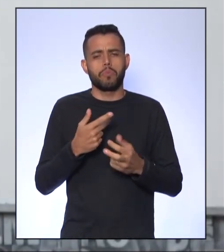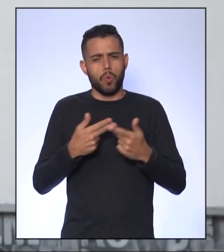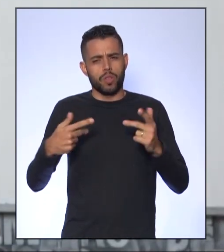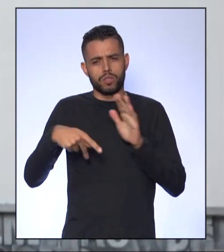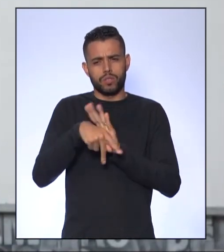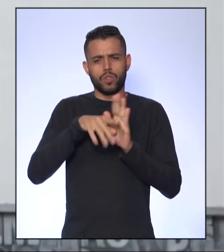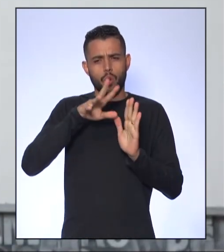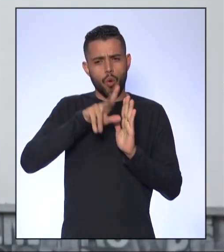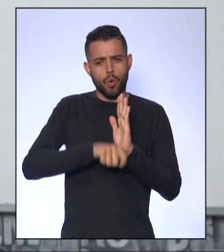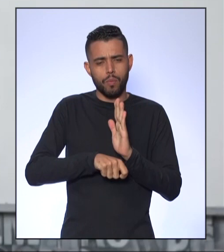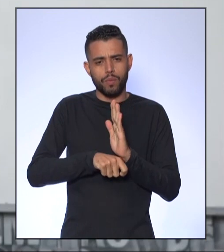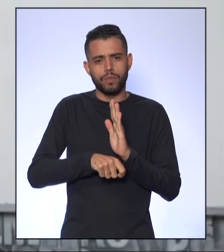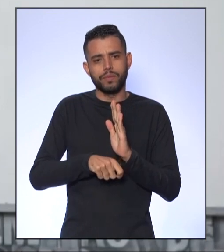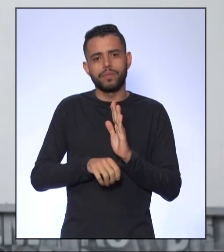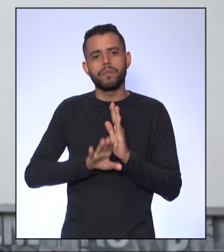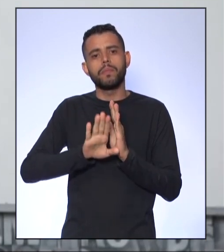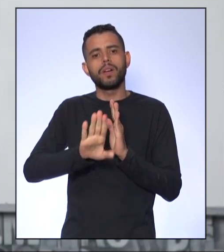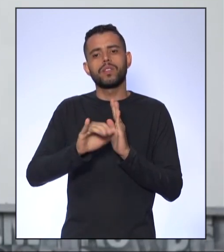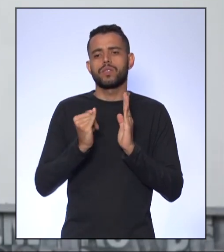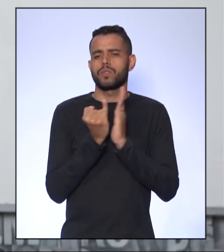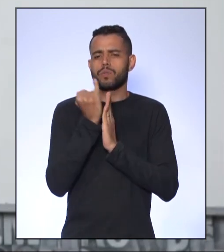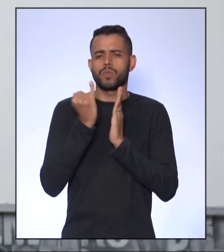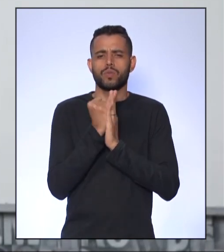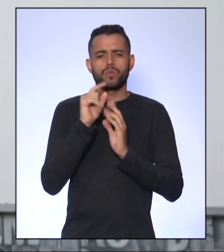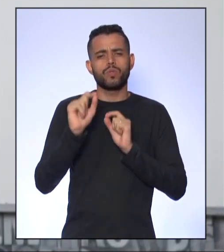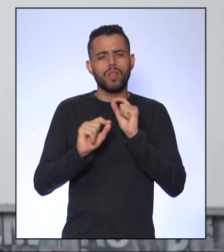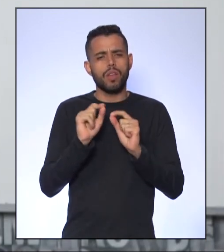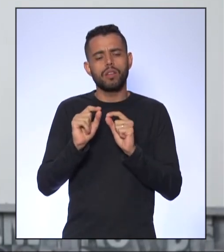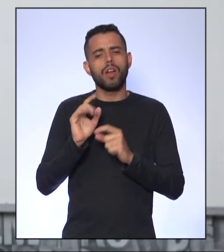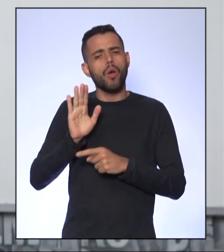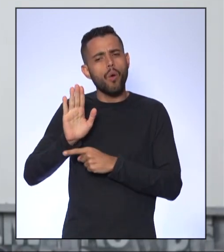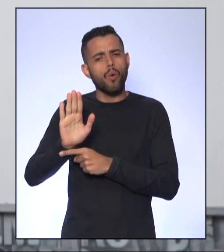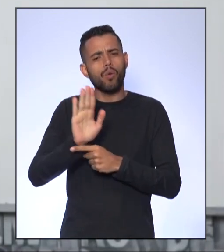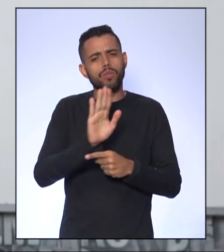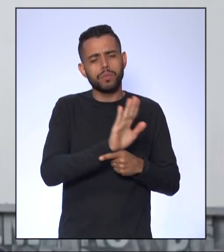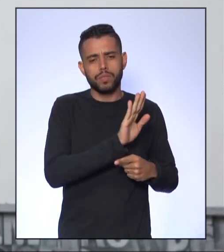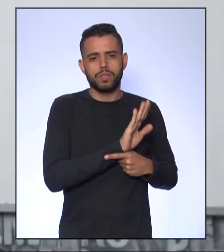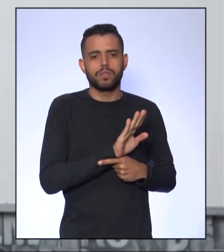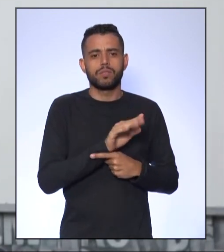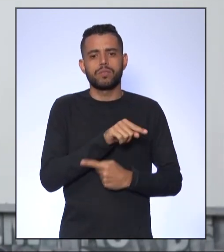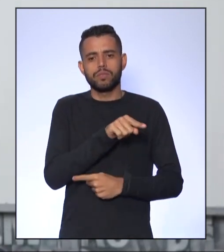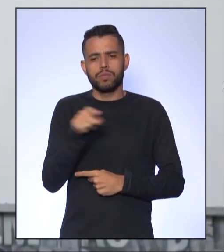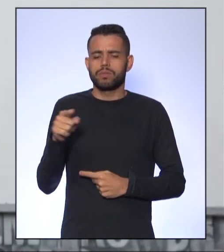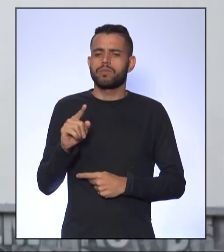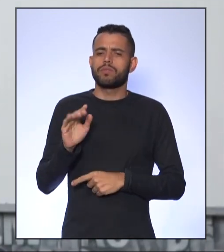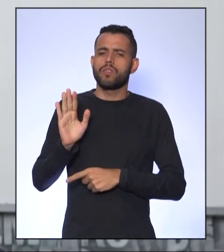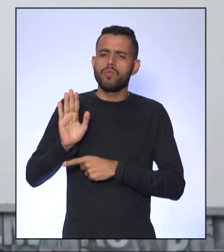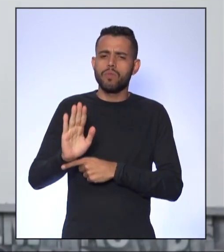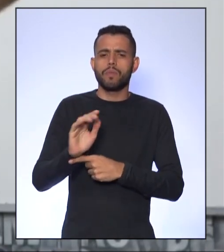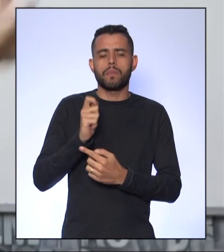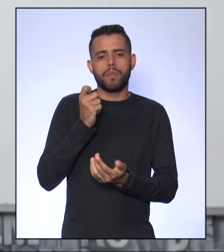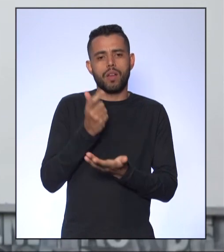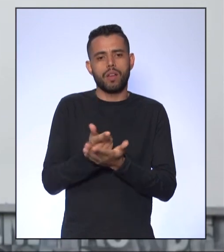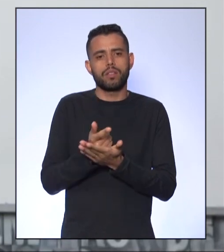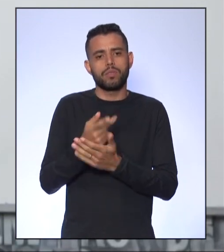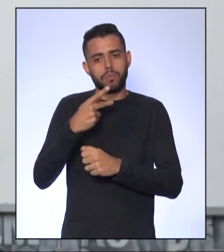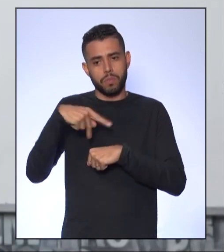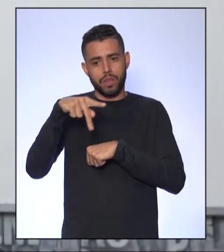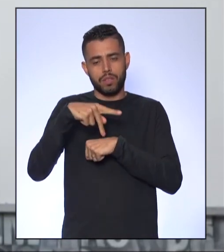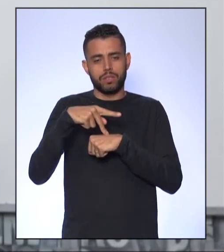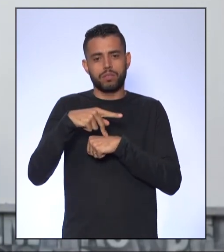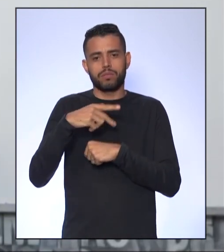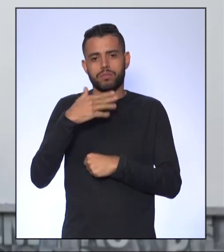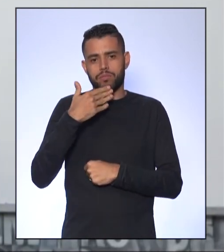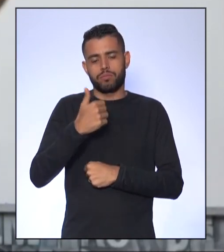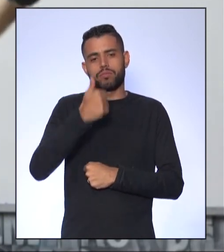na verdade, o imposto é uma contribuição. Você está contribuindo, pagando para o bem-estar do país,